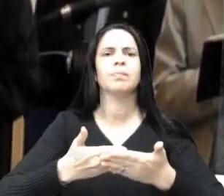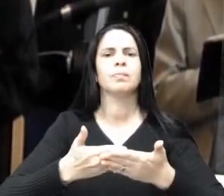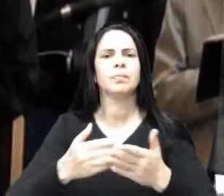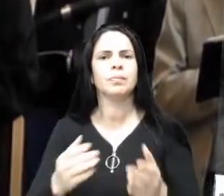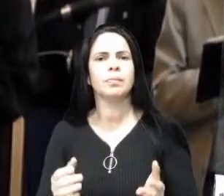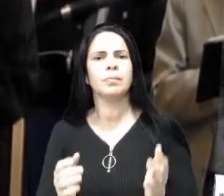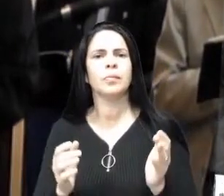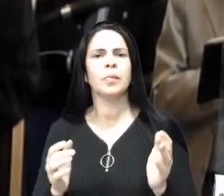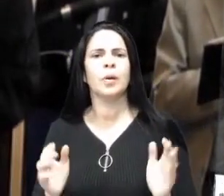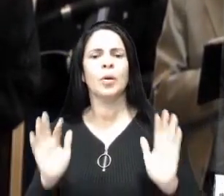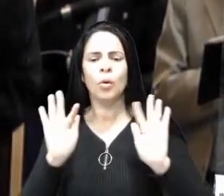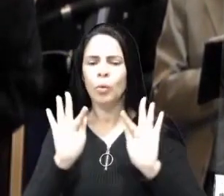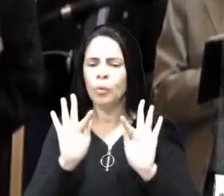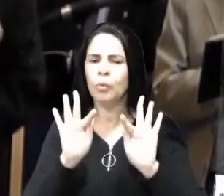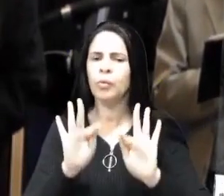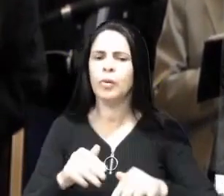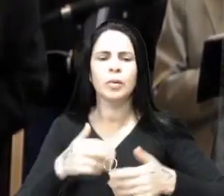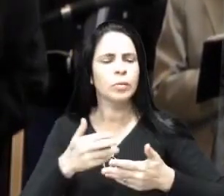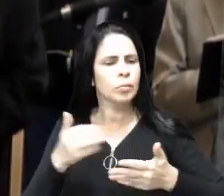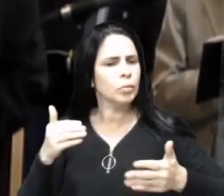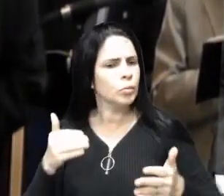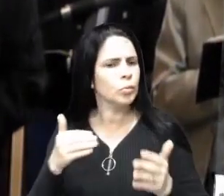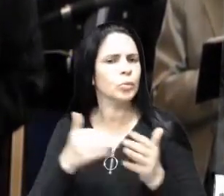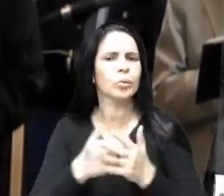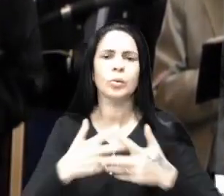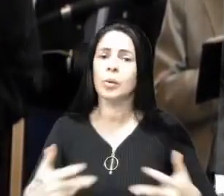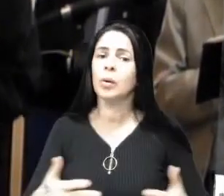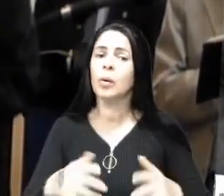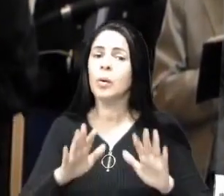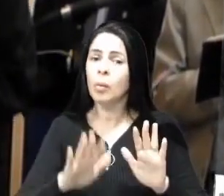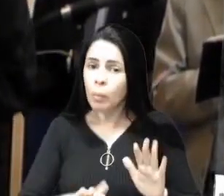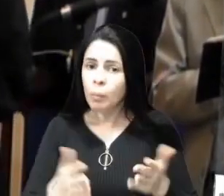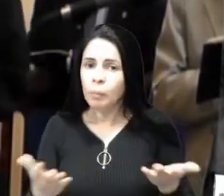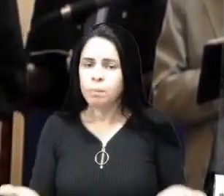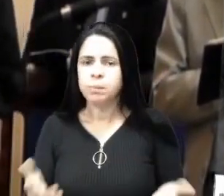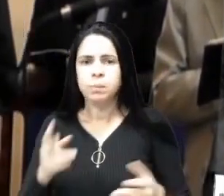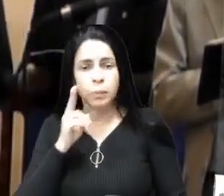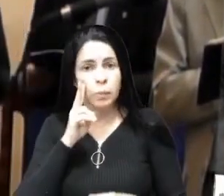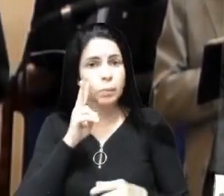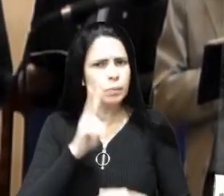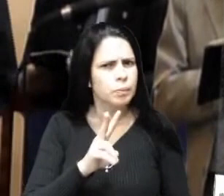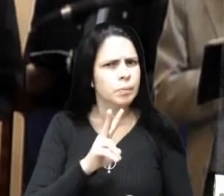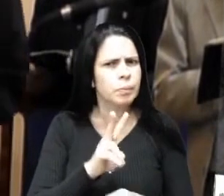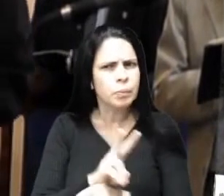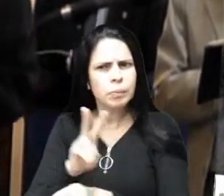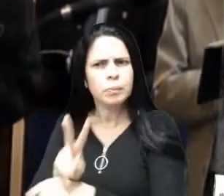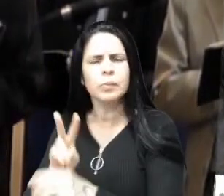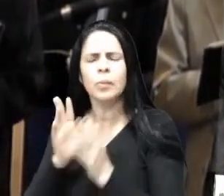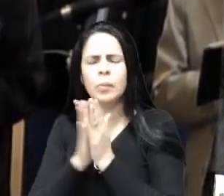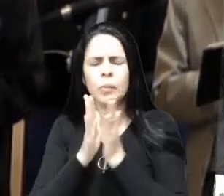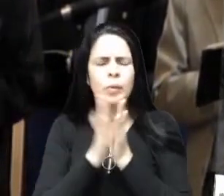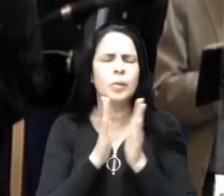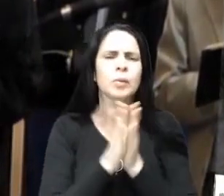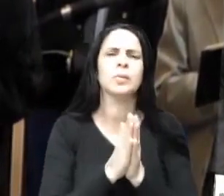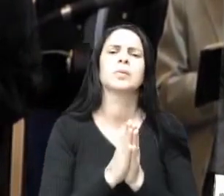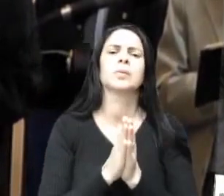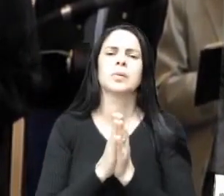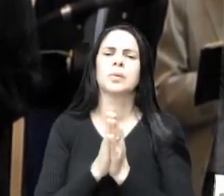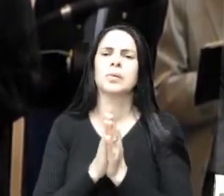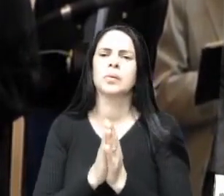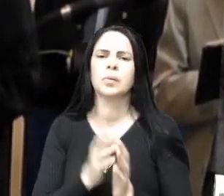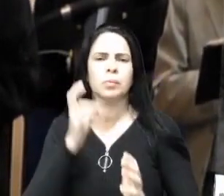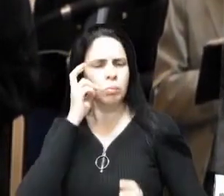Portanto, sede sóbrios e vigiai em oração,